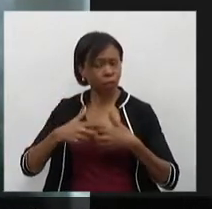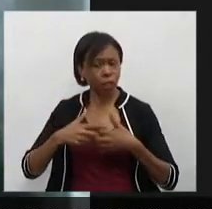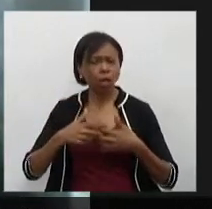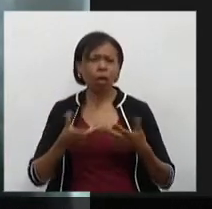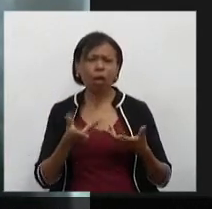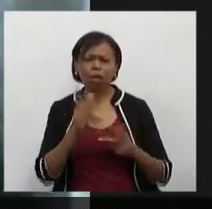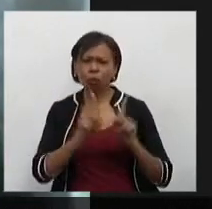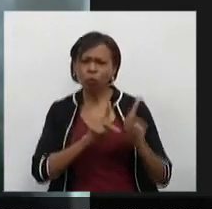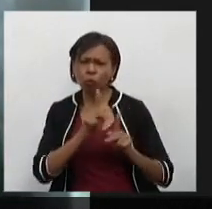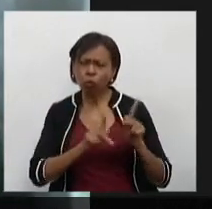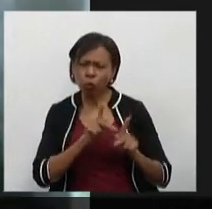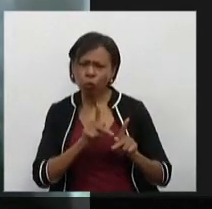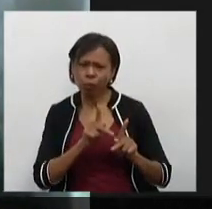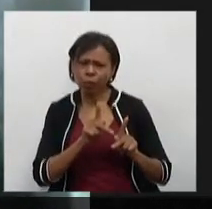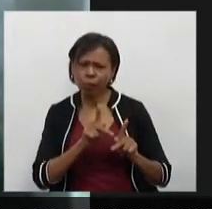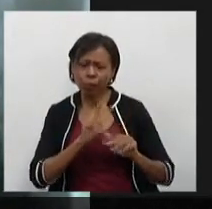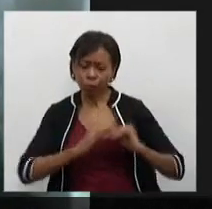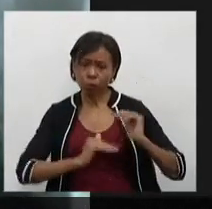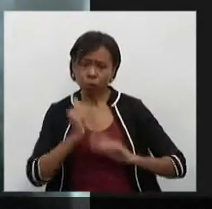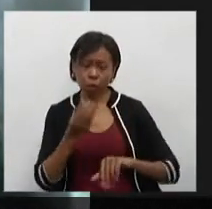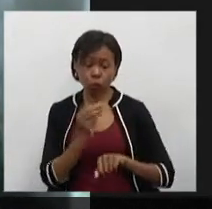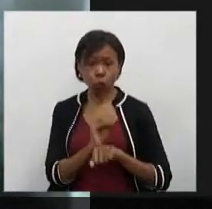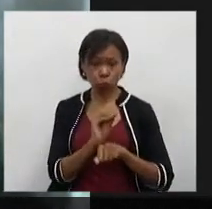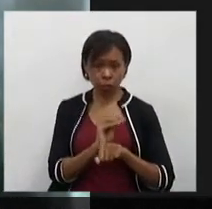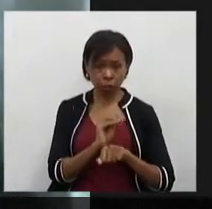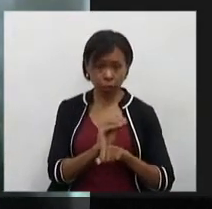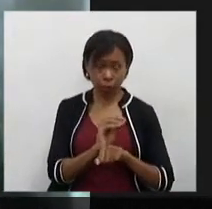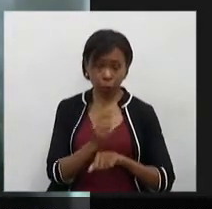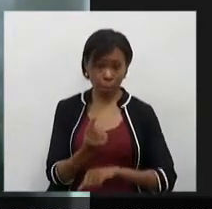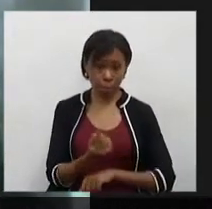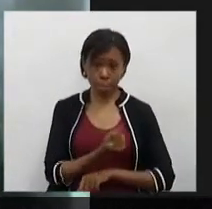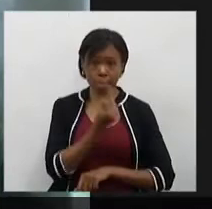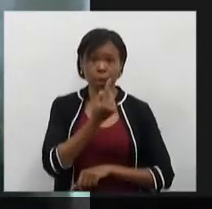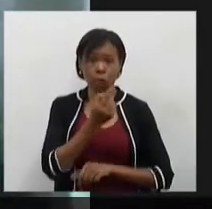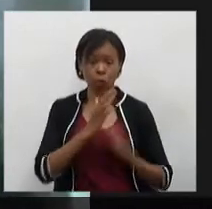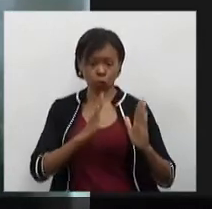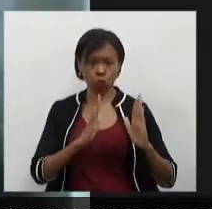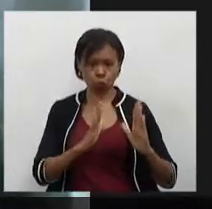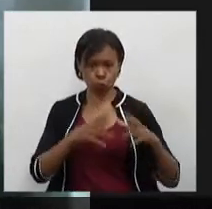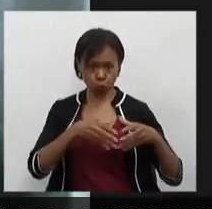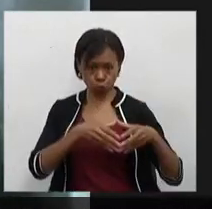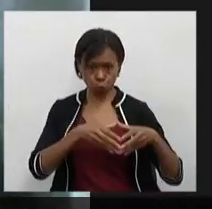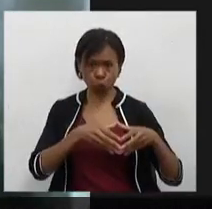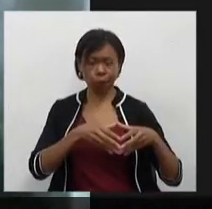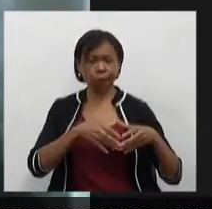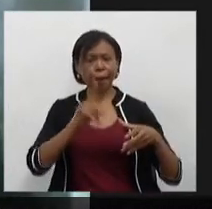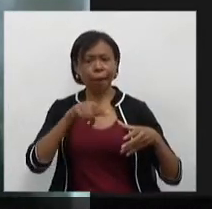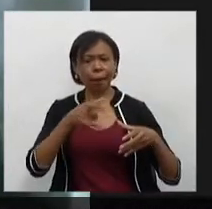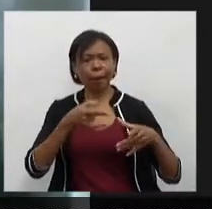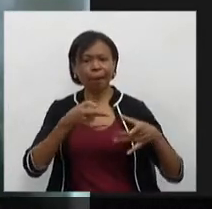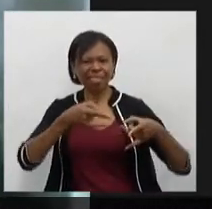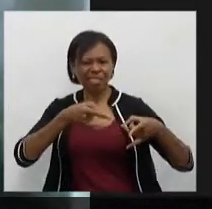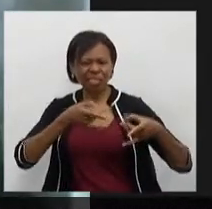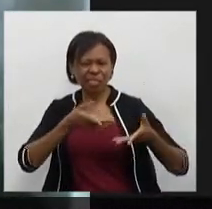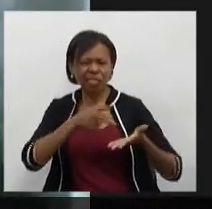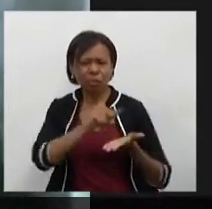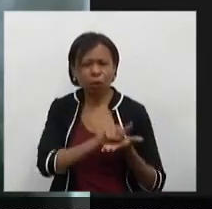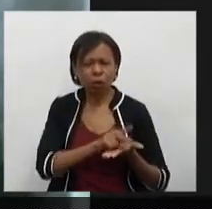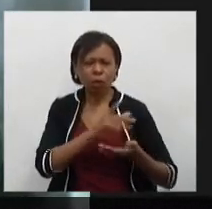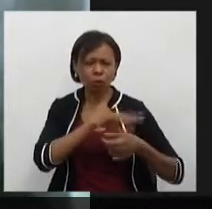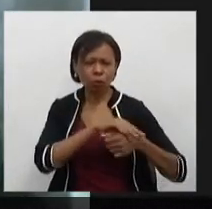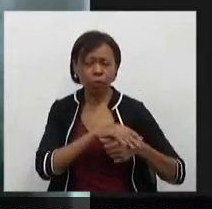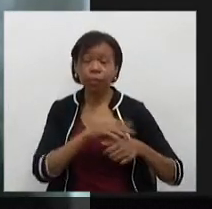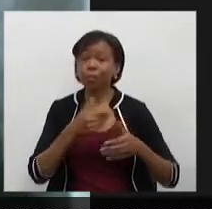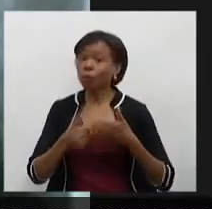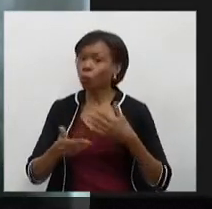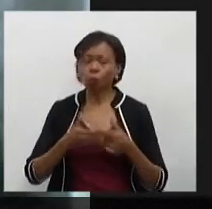primeira linha da vacina da prioridade, que foram os acamados, todos os cuidadores, tanto os